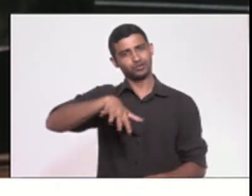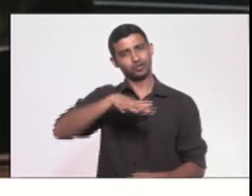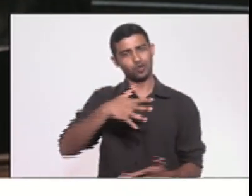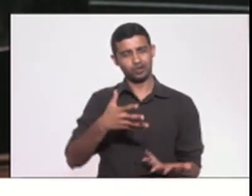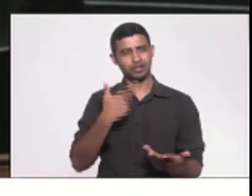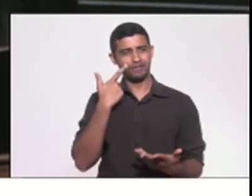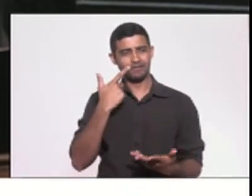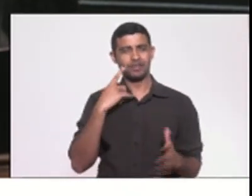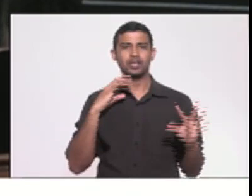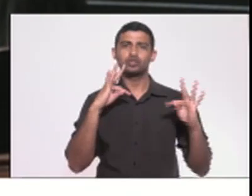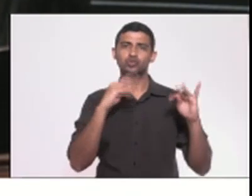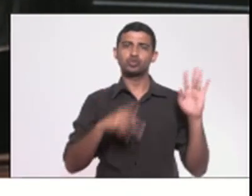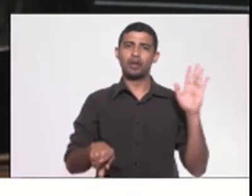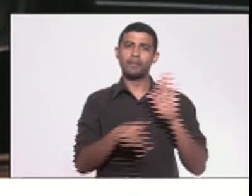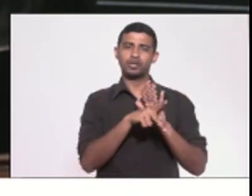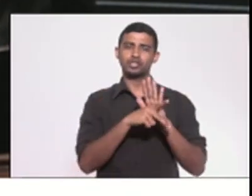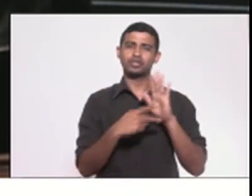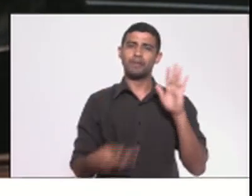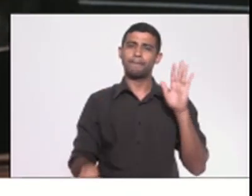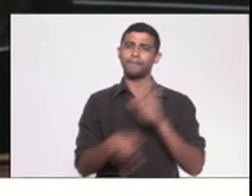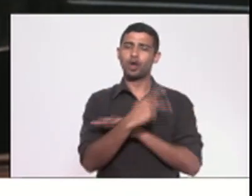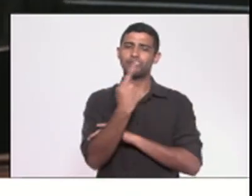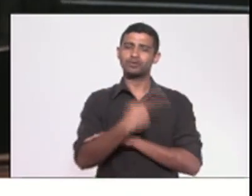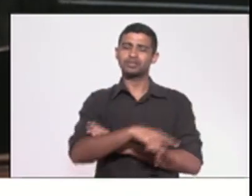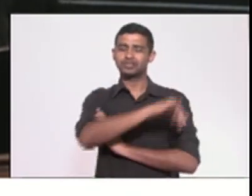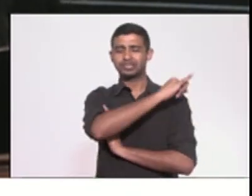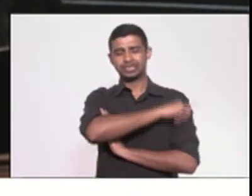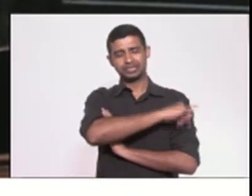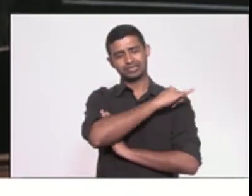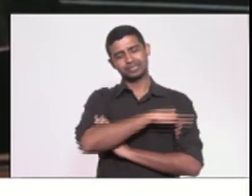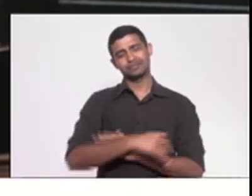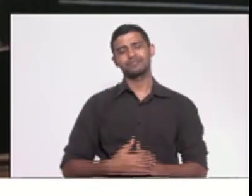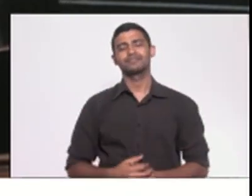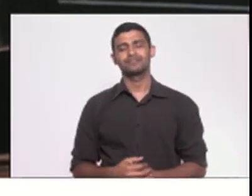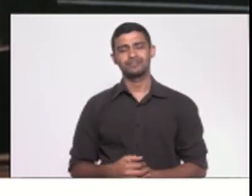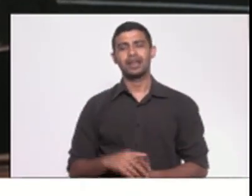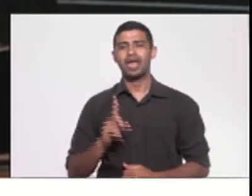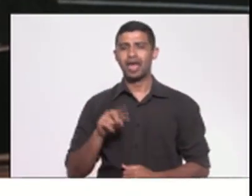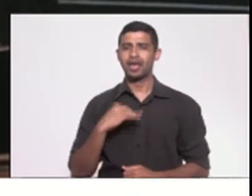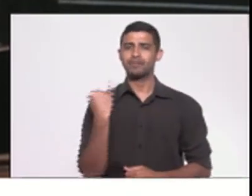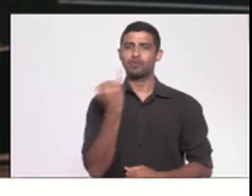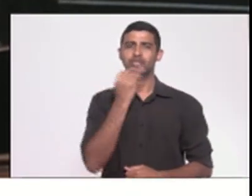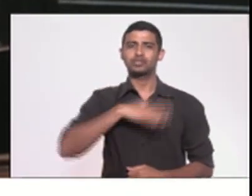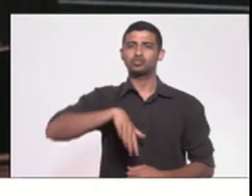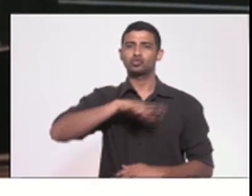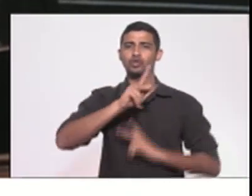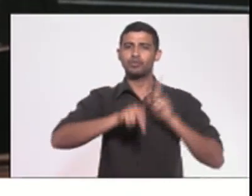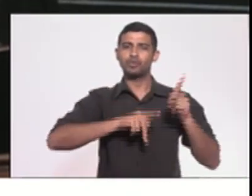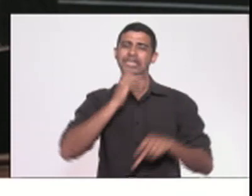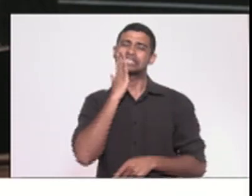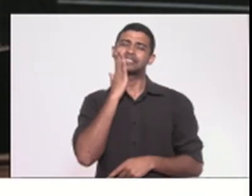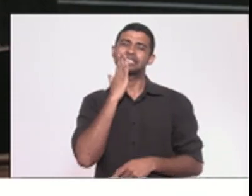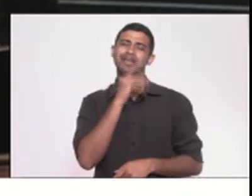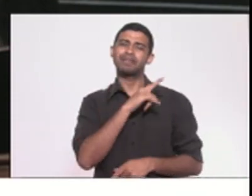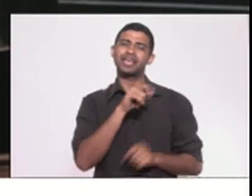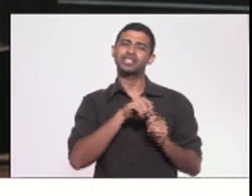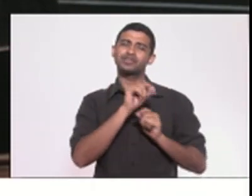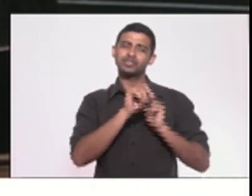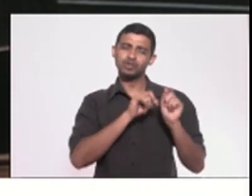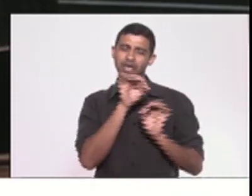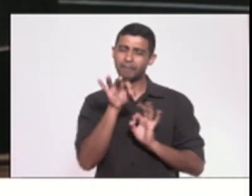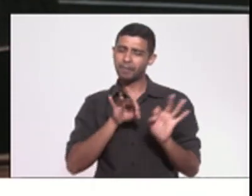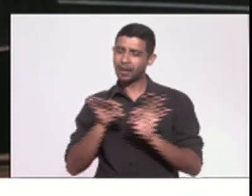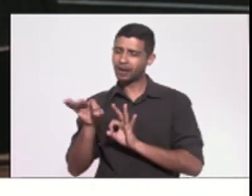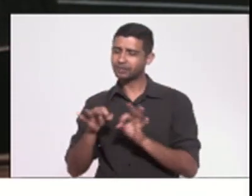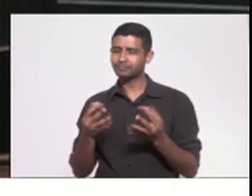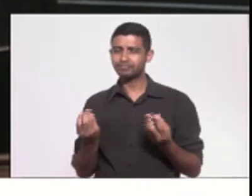esses projetos pertencem a nós cariocas, e é importante que toda a população conheça o que está se fazendo, o que está se planejando